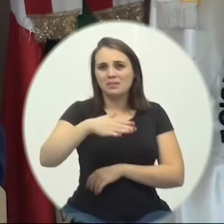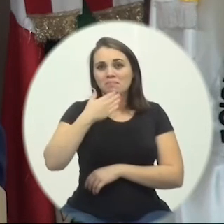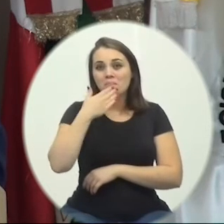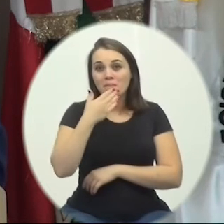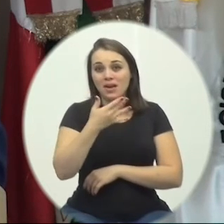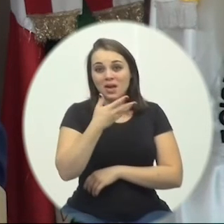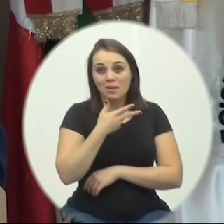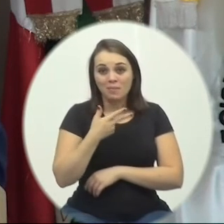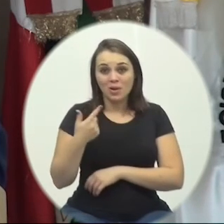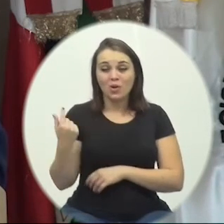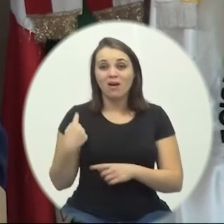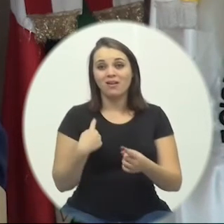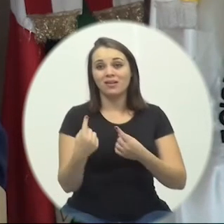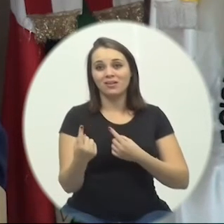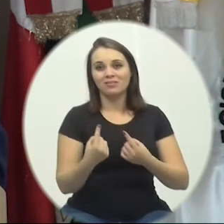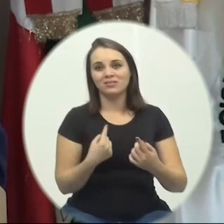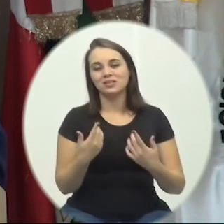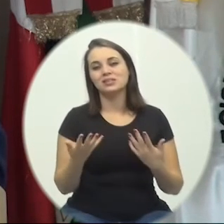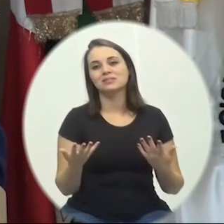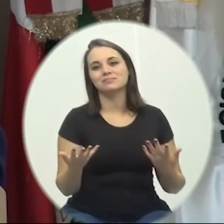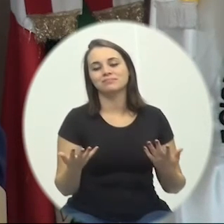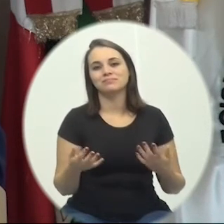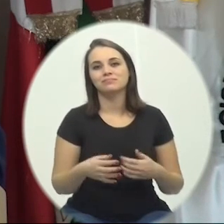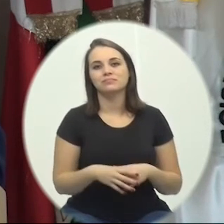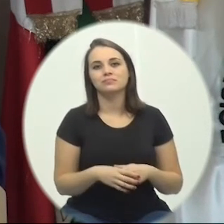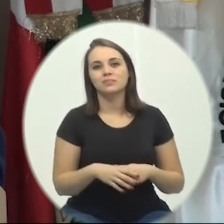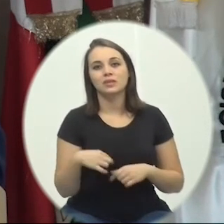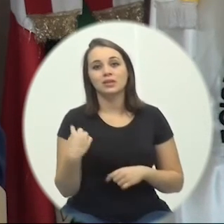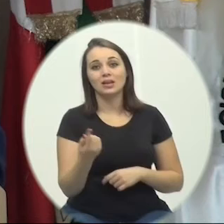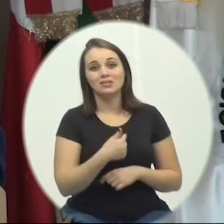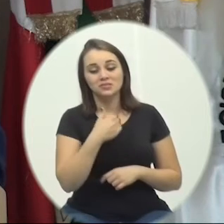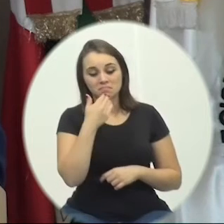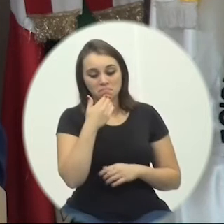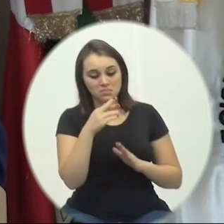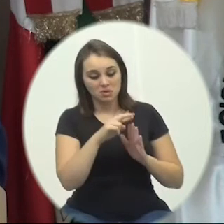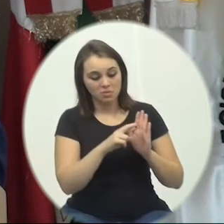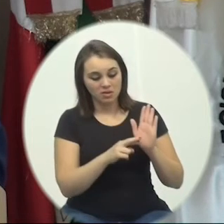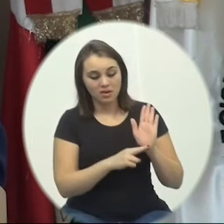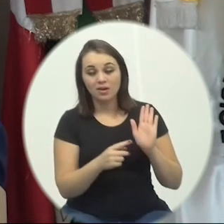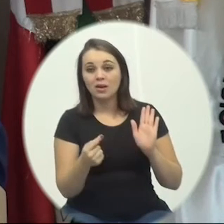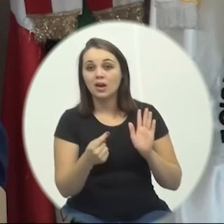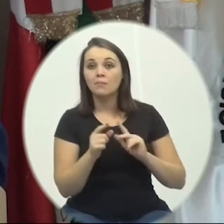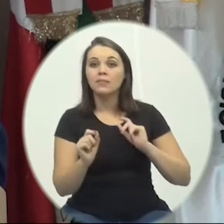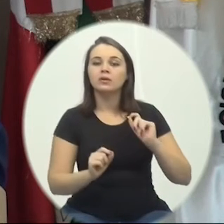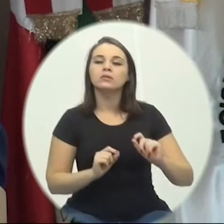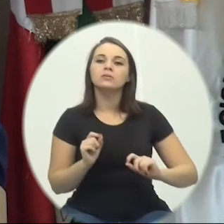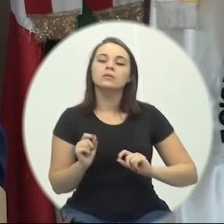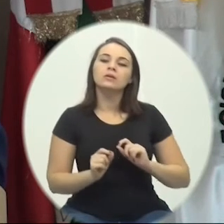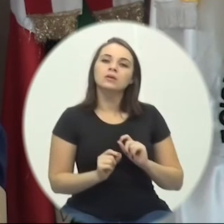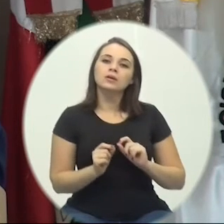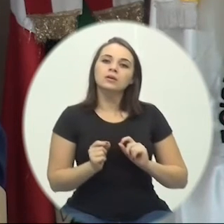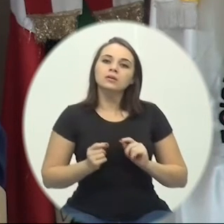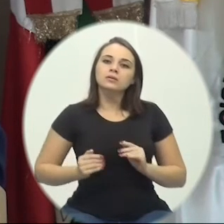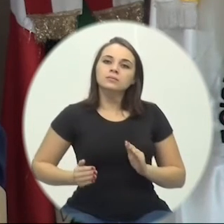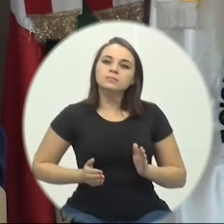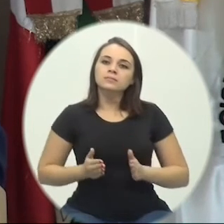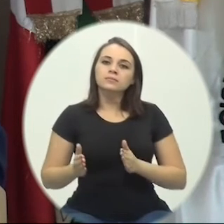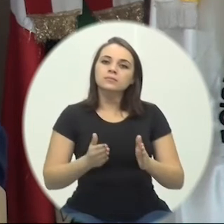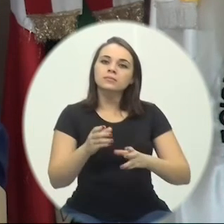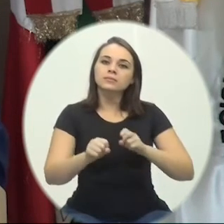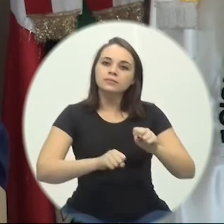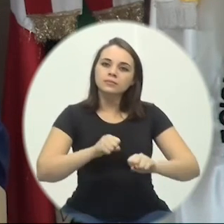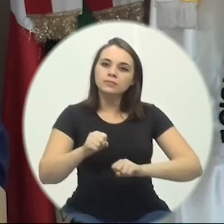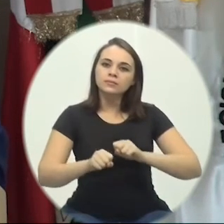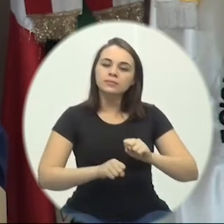revitalização. E também a gente pede nesse requerimento a ciclovia,